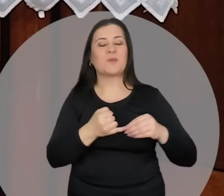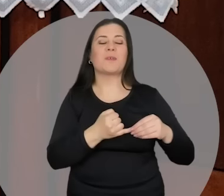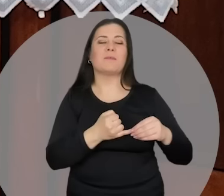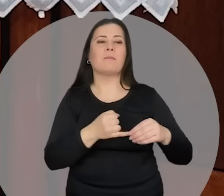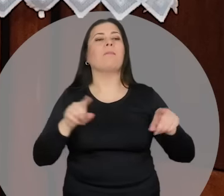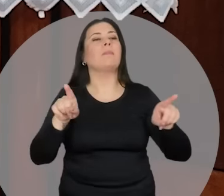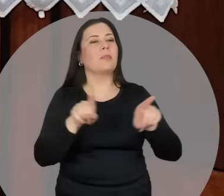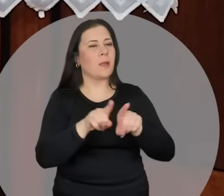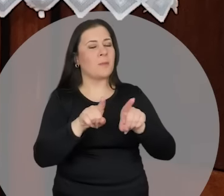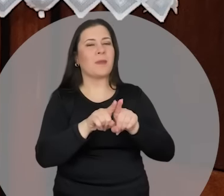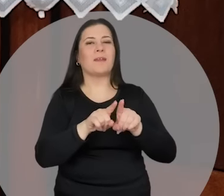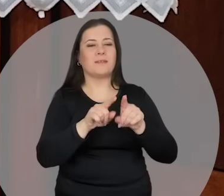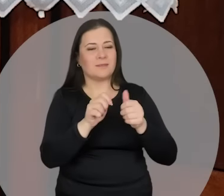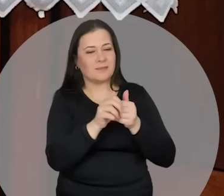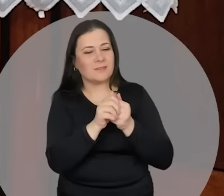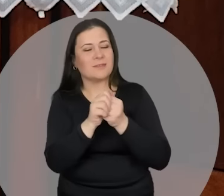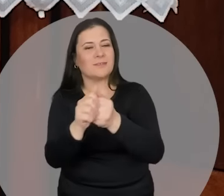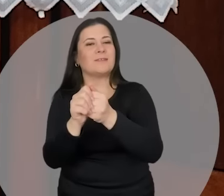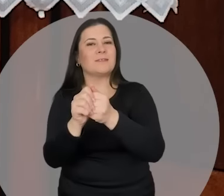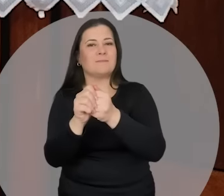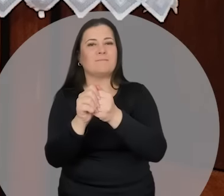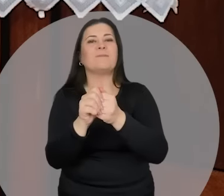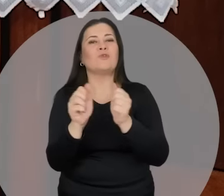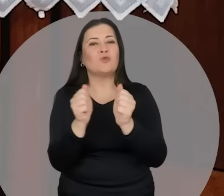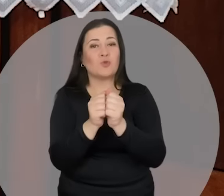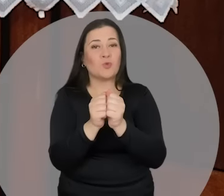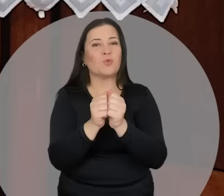Senhor, pois Ele é o nosso Deus.